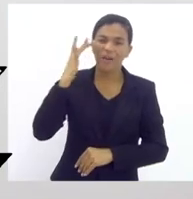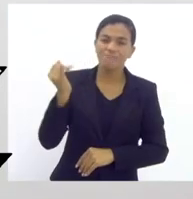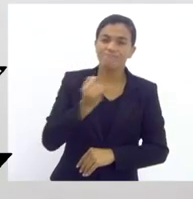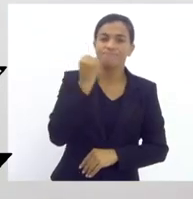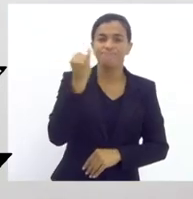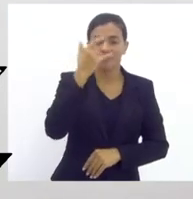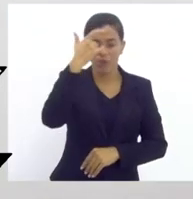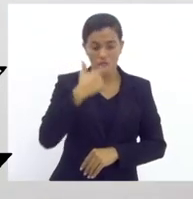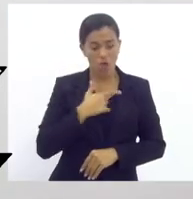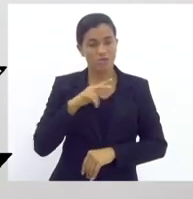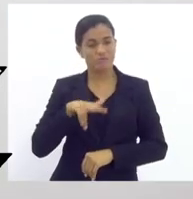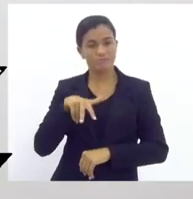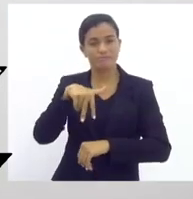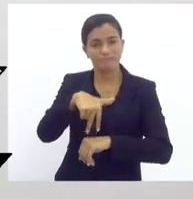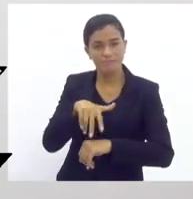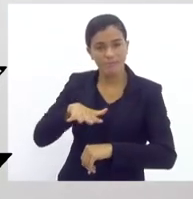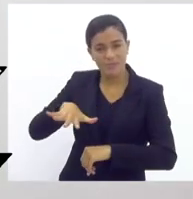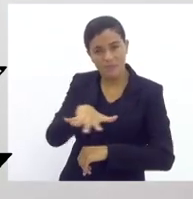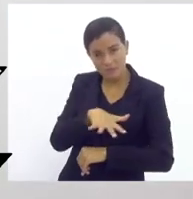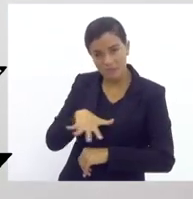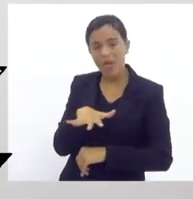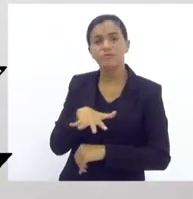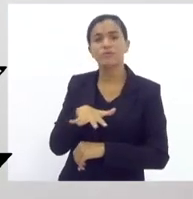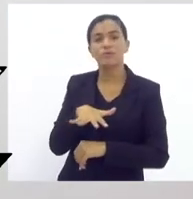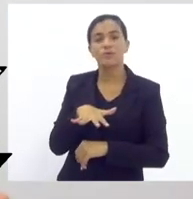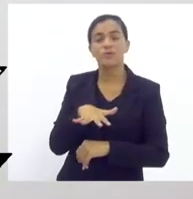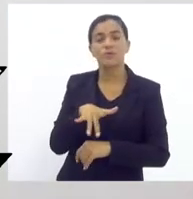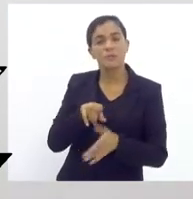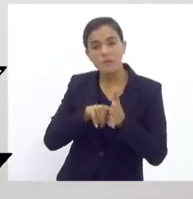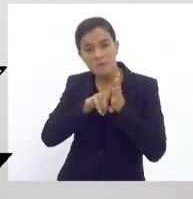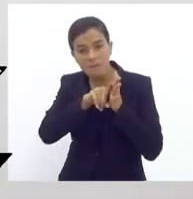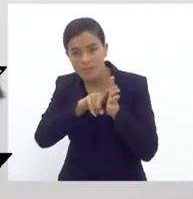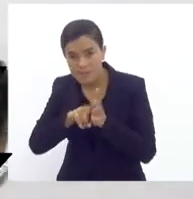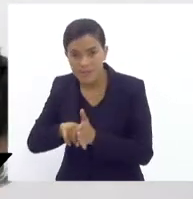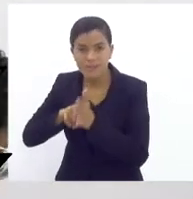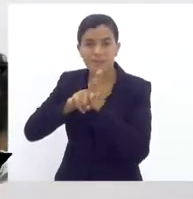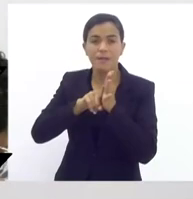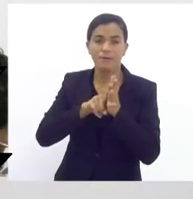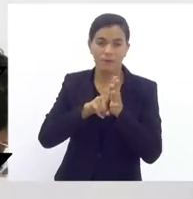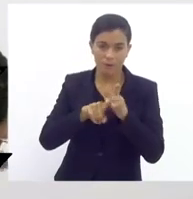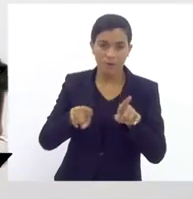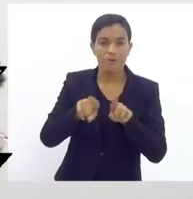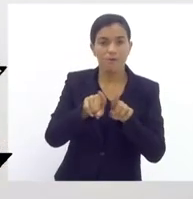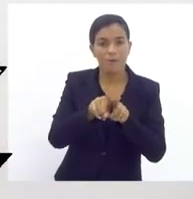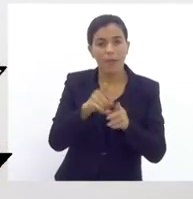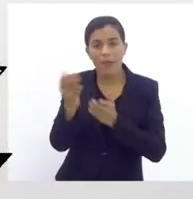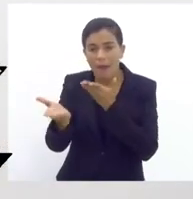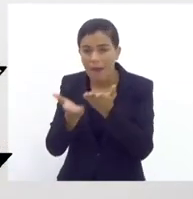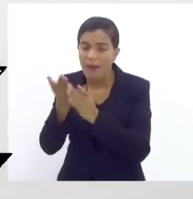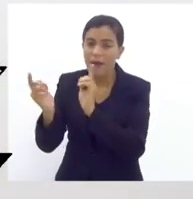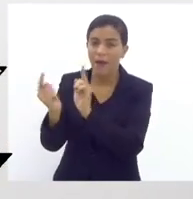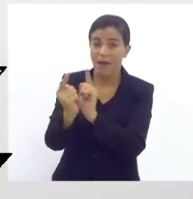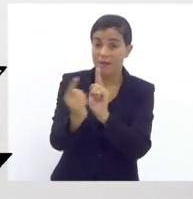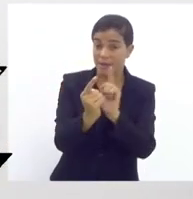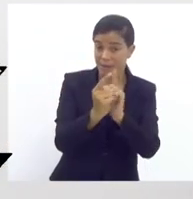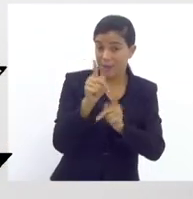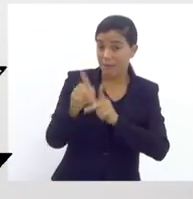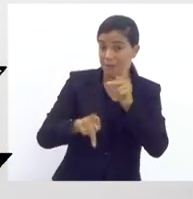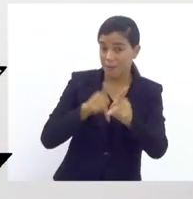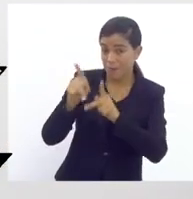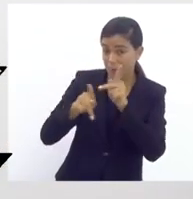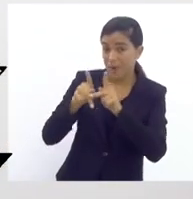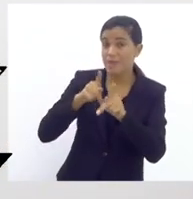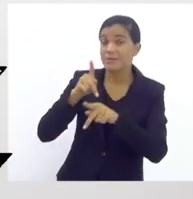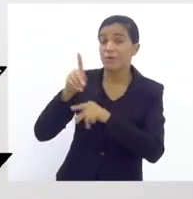Imigrante possamos ocupar espaços também de pesquisadores de atender a população migrante